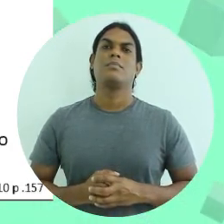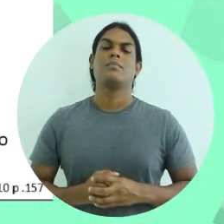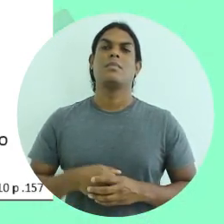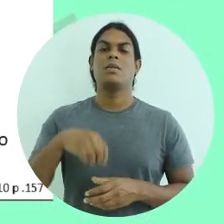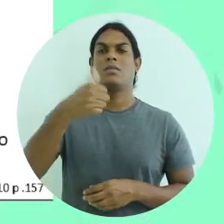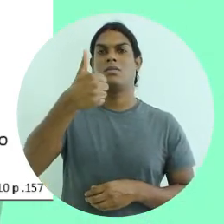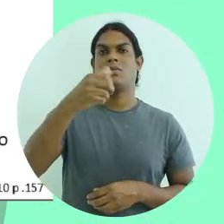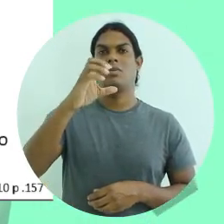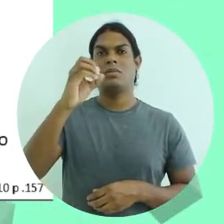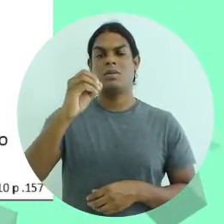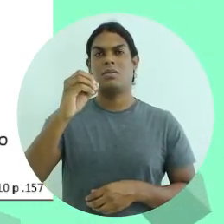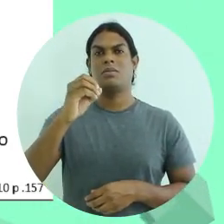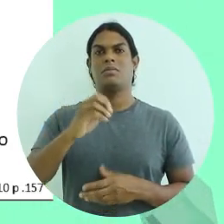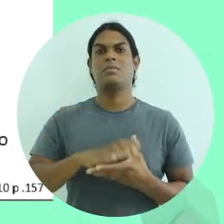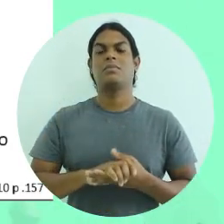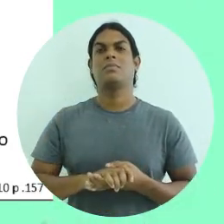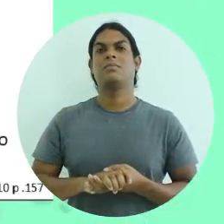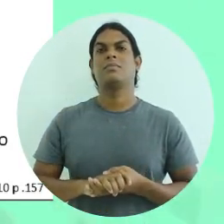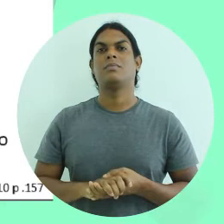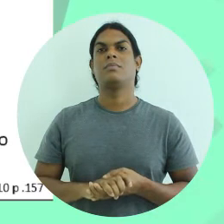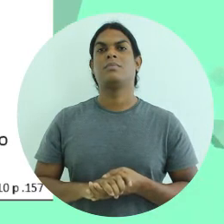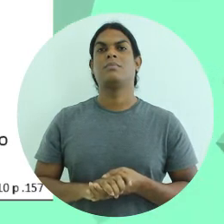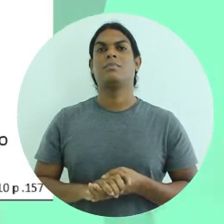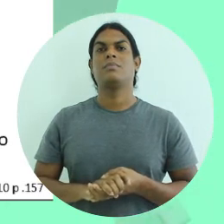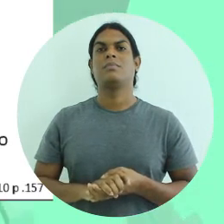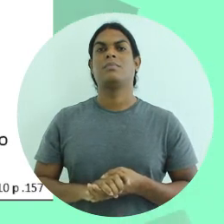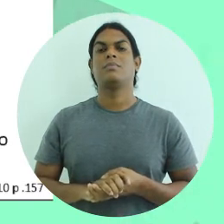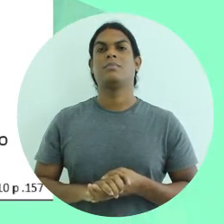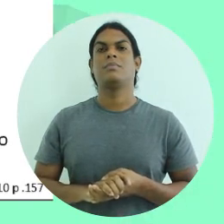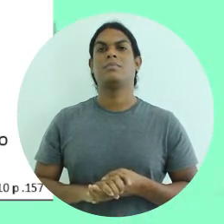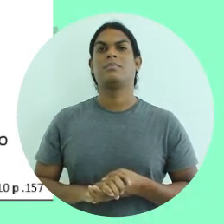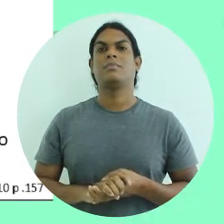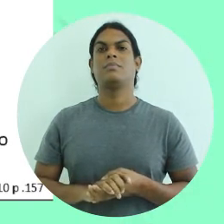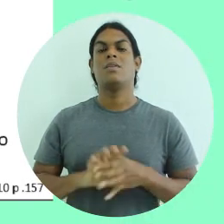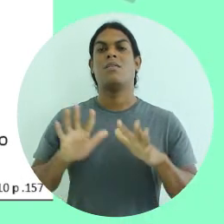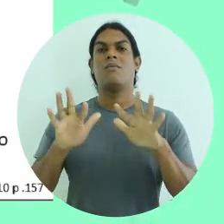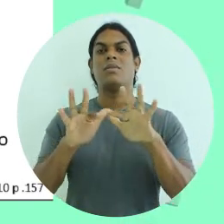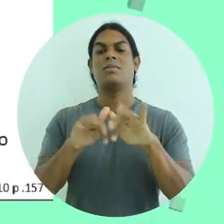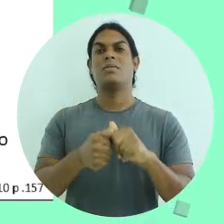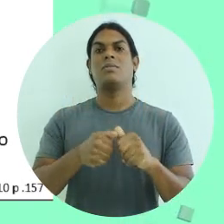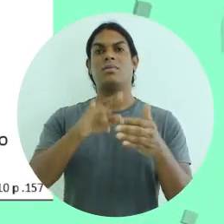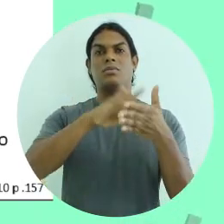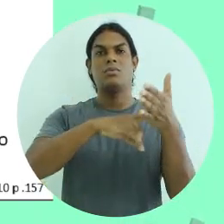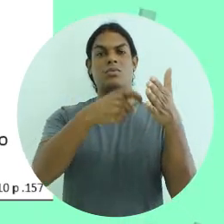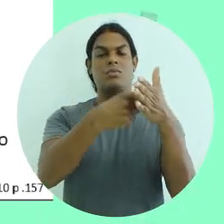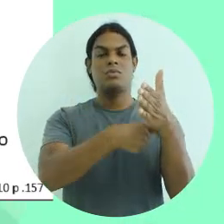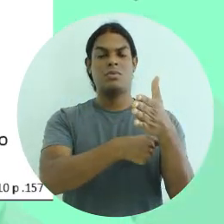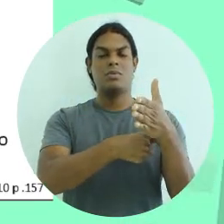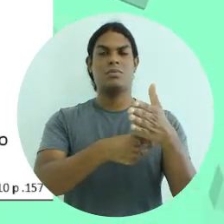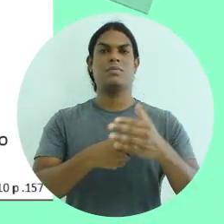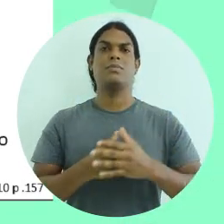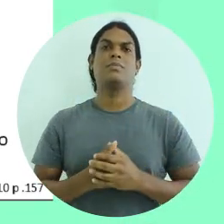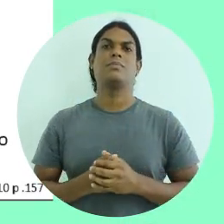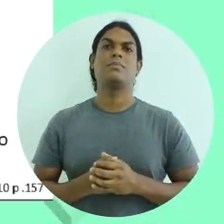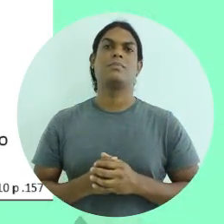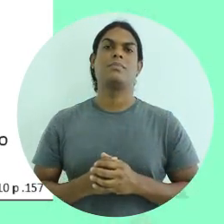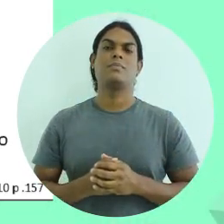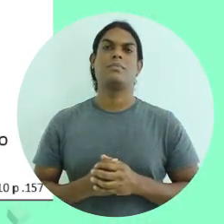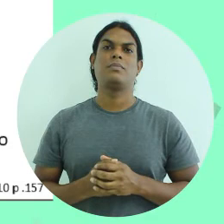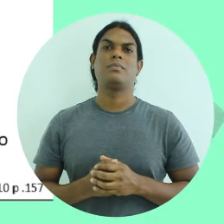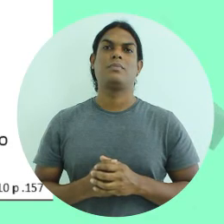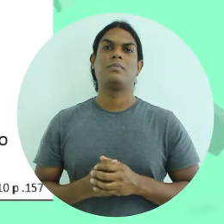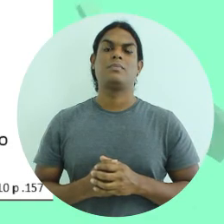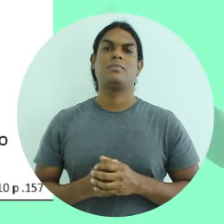10º passo é a liquidação do contrato de câmbio anteriormente fechado quando o adiantamento em reais correspondente às vendas, ou seja,